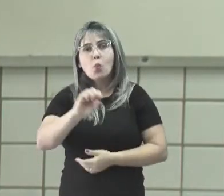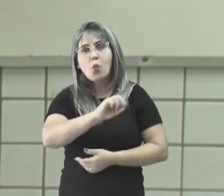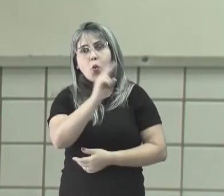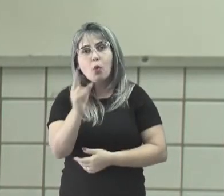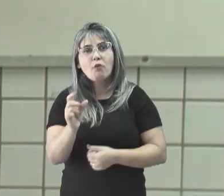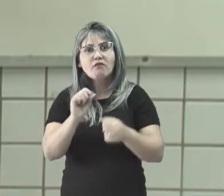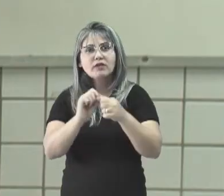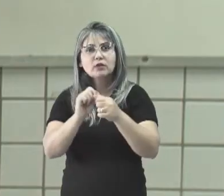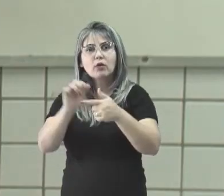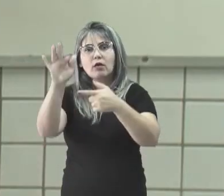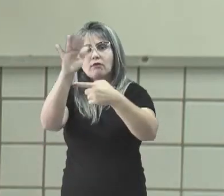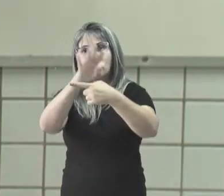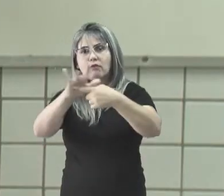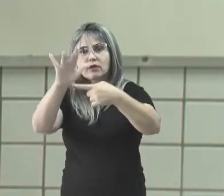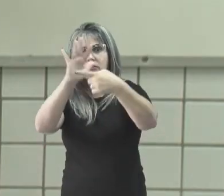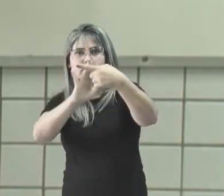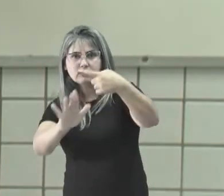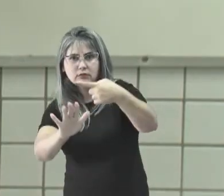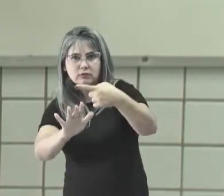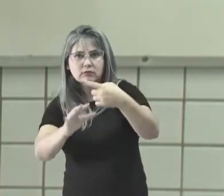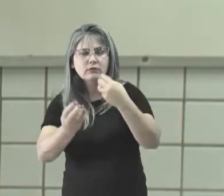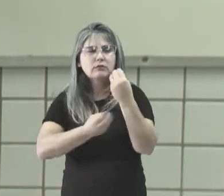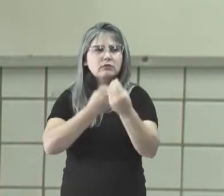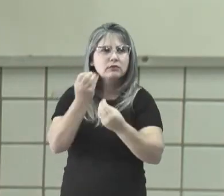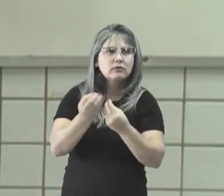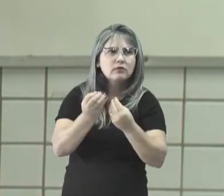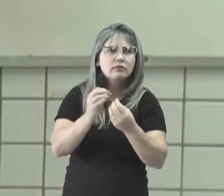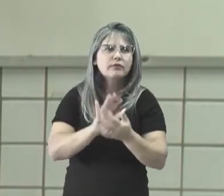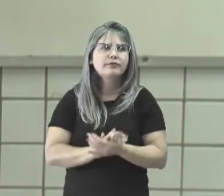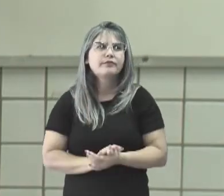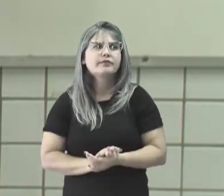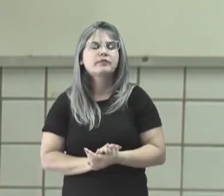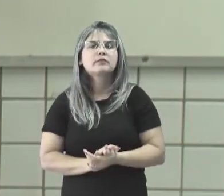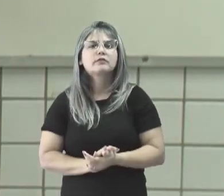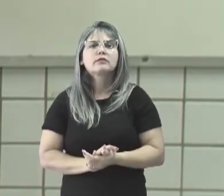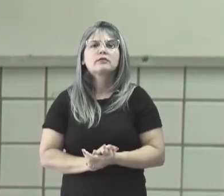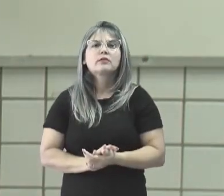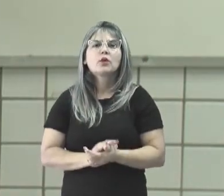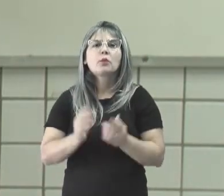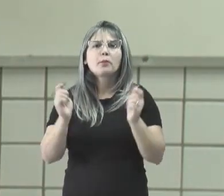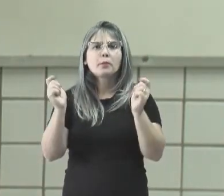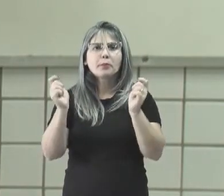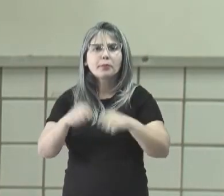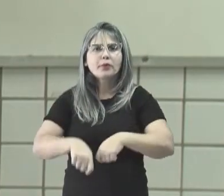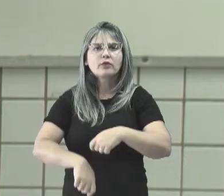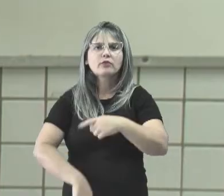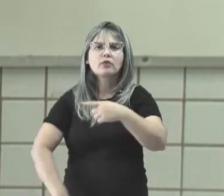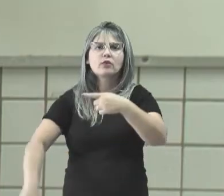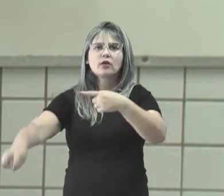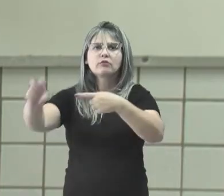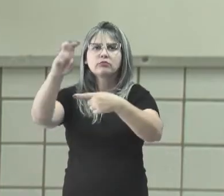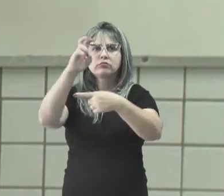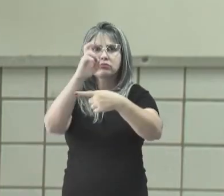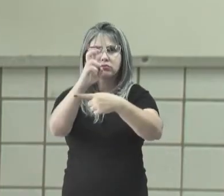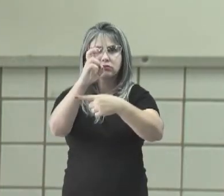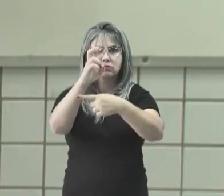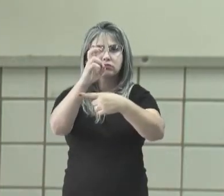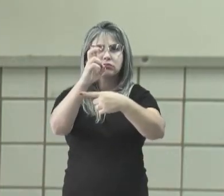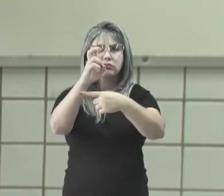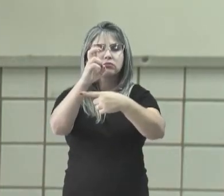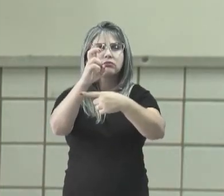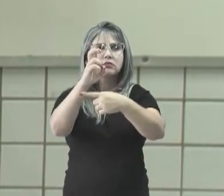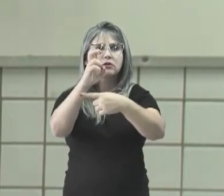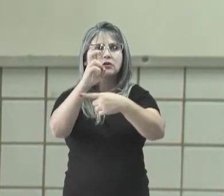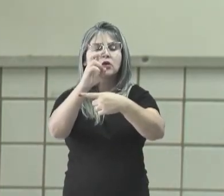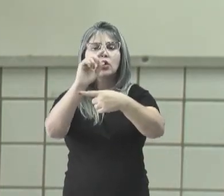em fração? Coloca esse número sem a vírgula em cima, que é o 5. E na parte de baixo, no denominador, você vai colocar o número